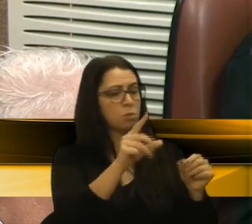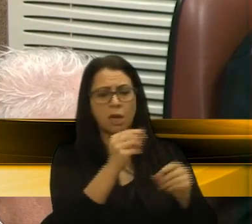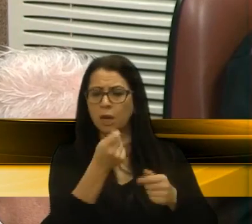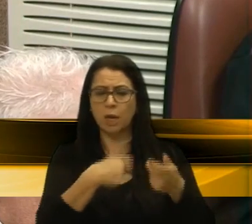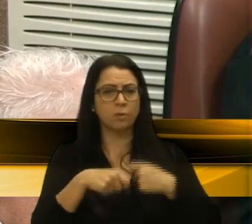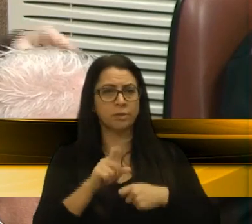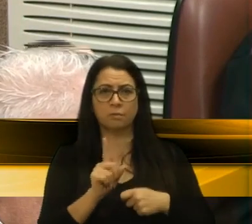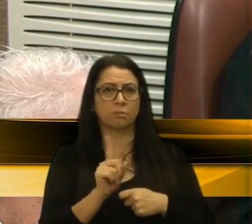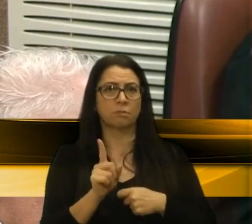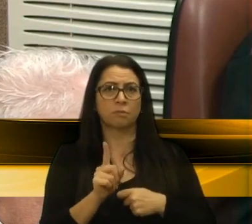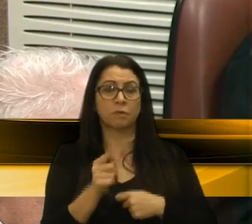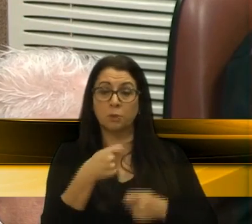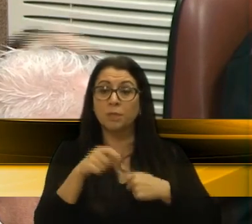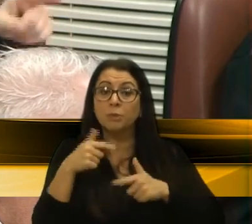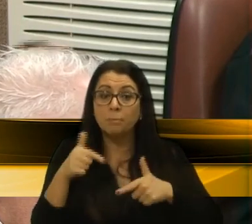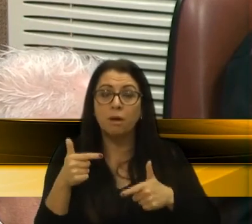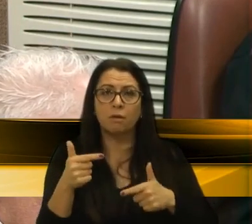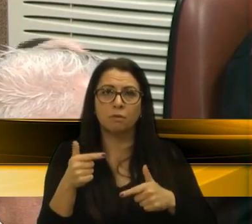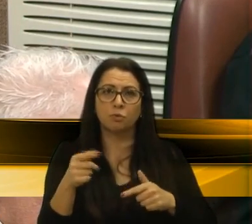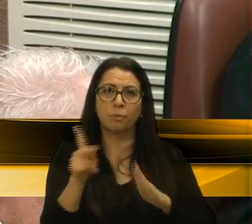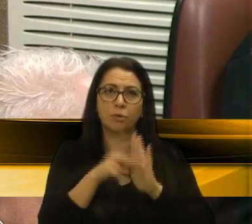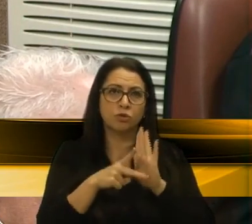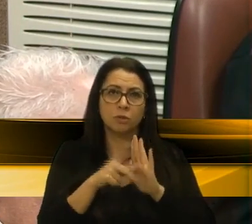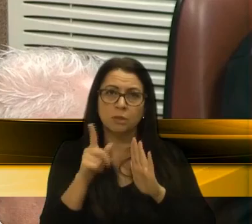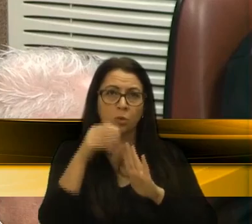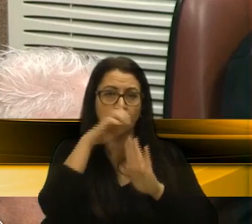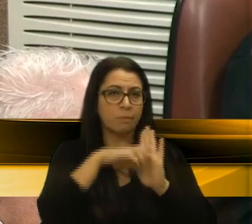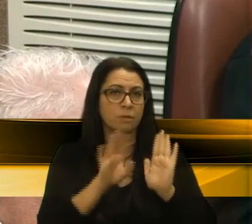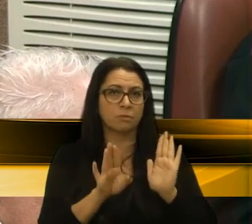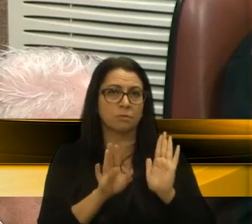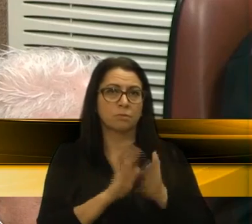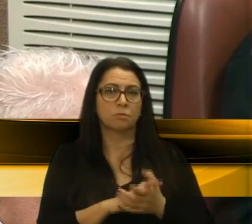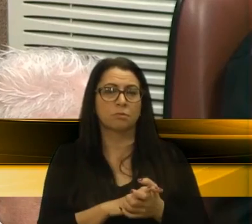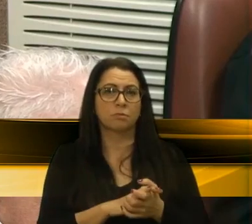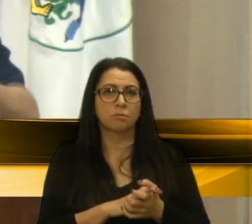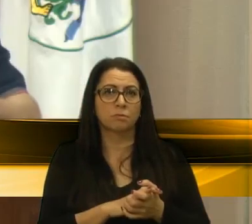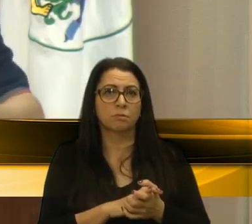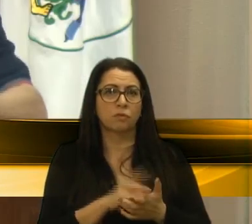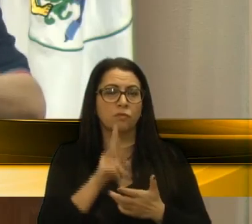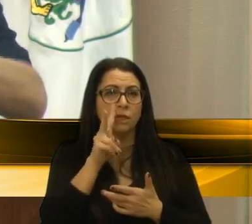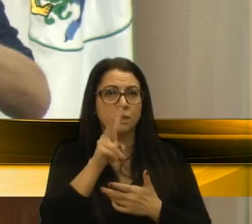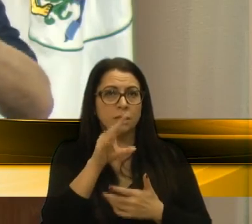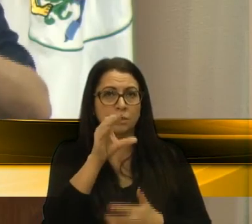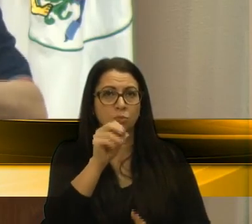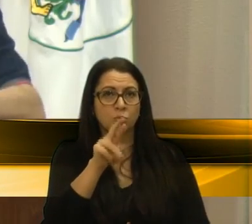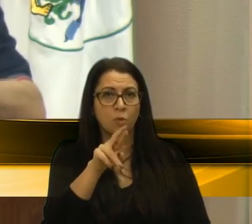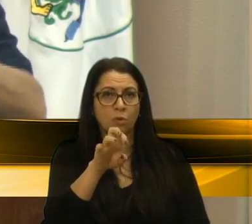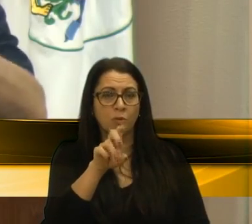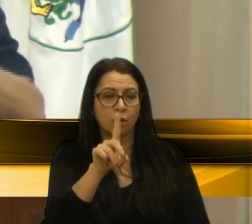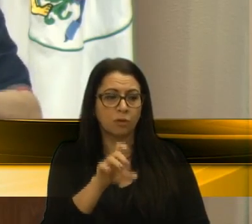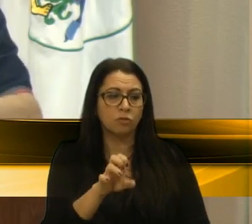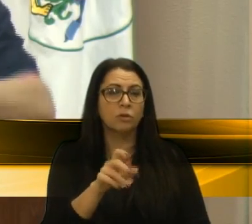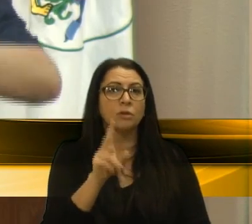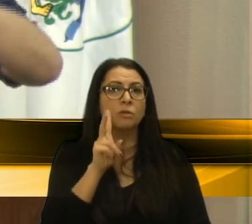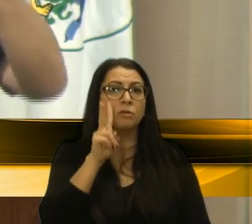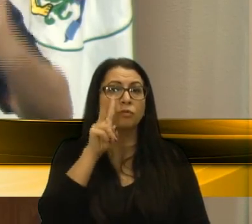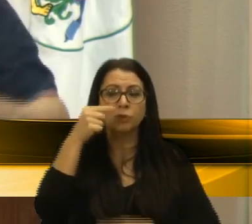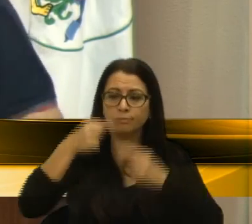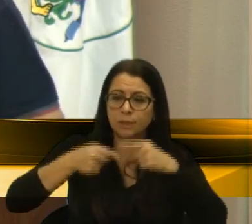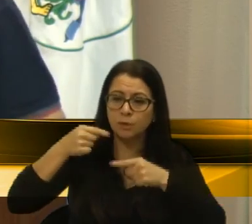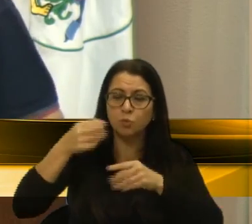com emendas parlamentares, vai negociar com trabalho, vai negociar com projeto e não com emendas parlamentares. Ou com fortalecimento dos colégios numa discussão séria, justa